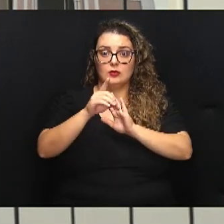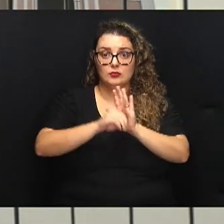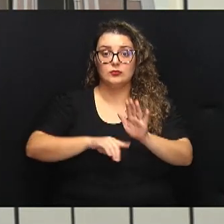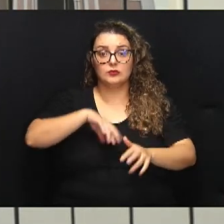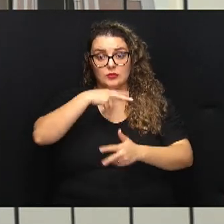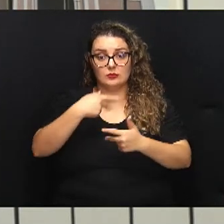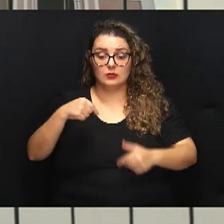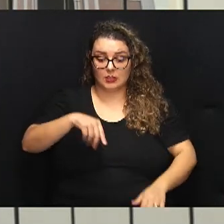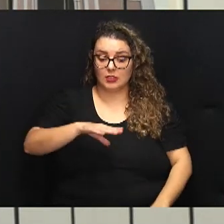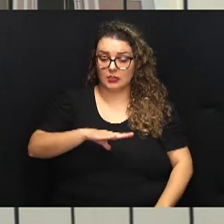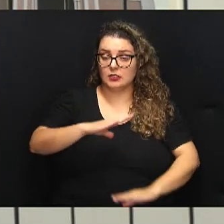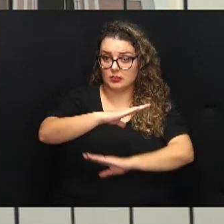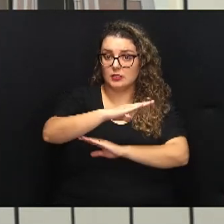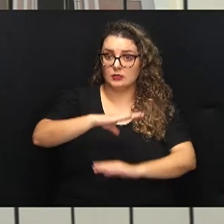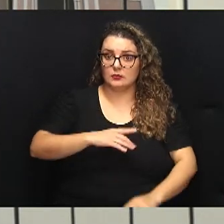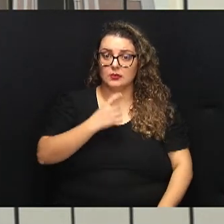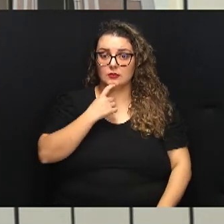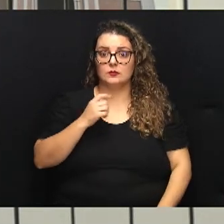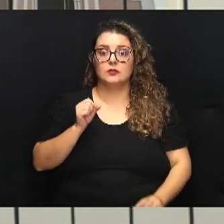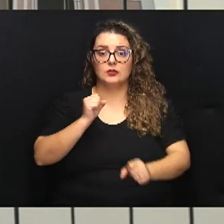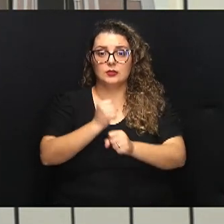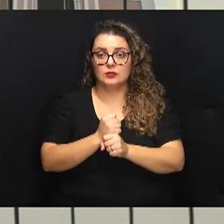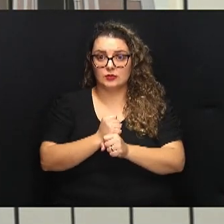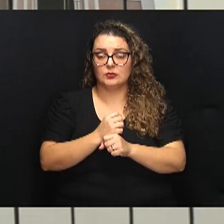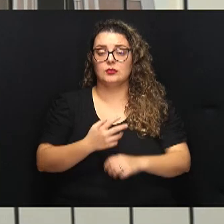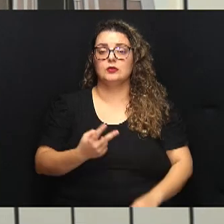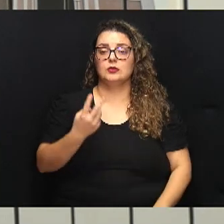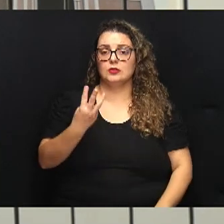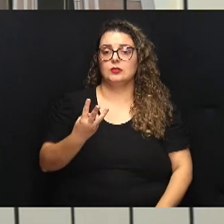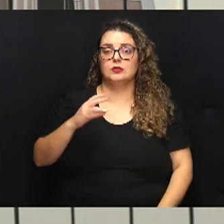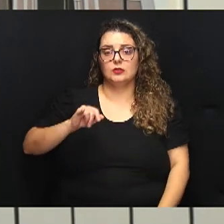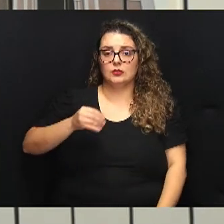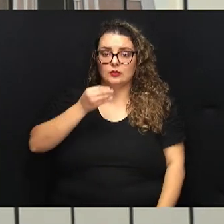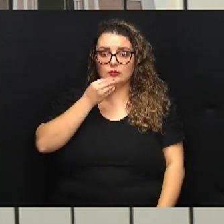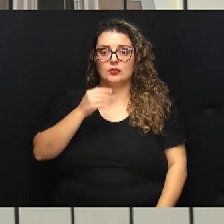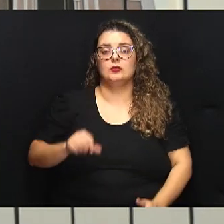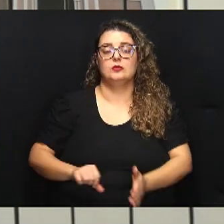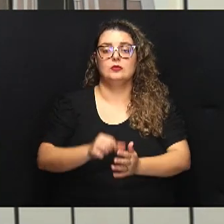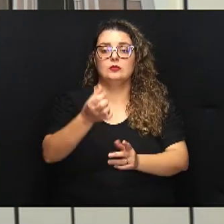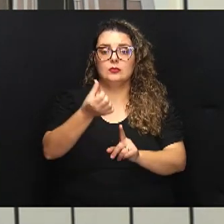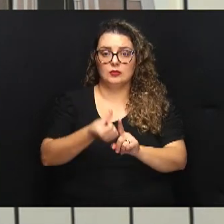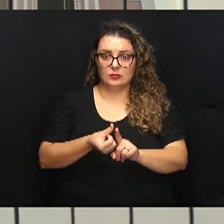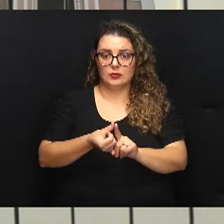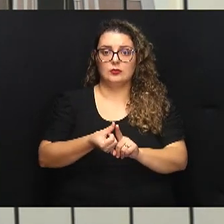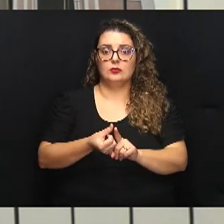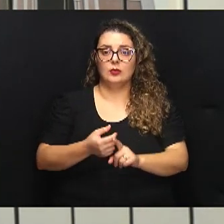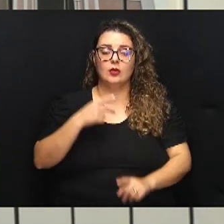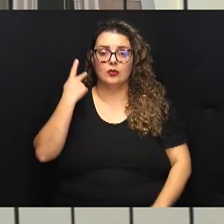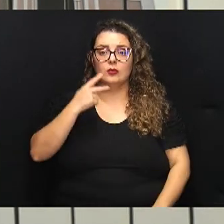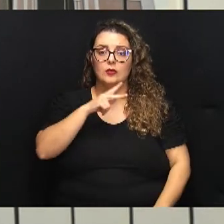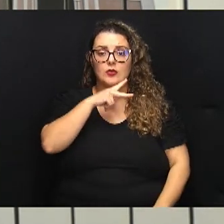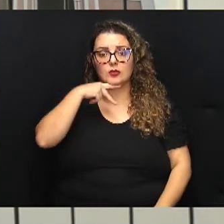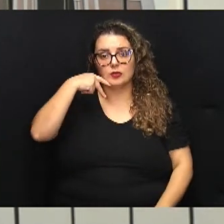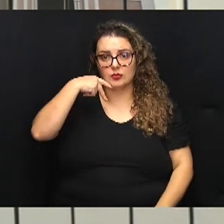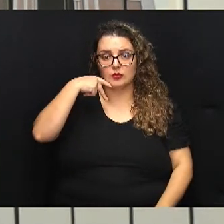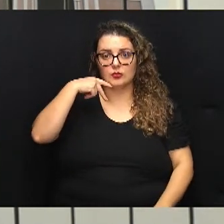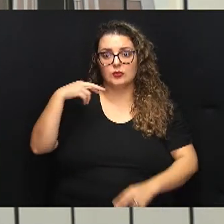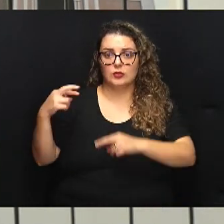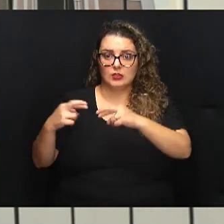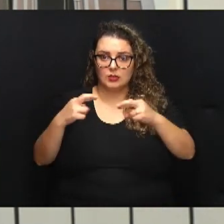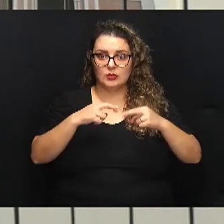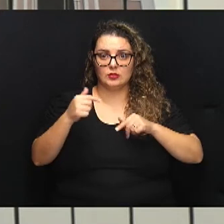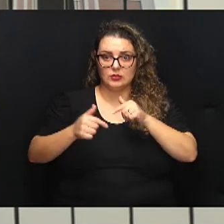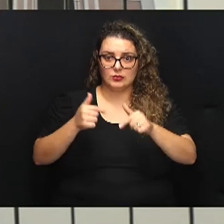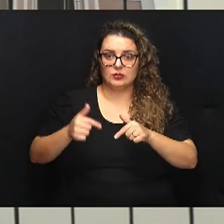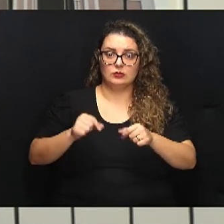Animais aqui da Câmara de Campinas se reuniu em 3 oportunidades no primeiro semestre. O vereador Permino Monteiro analisou o